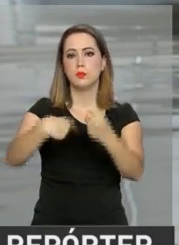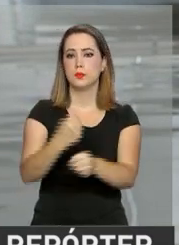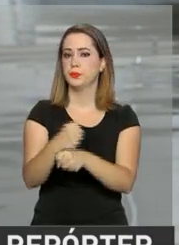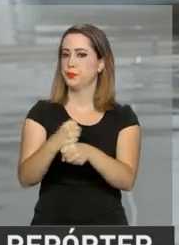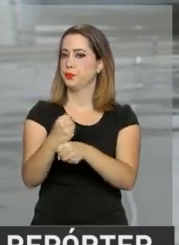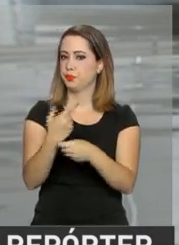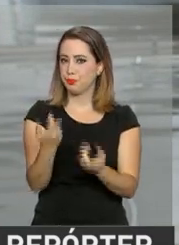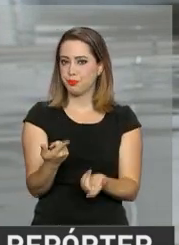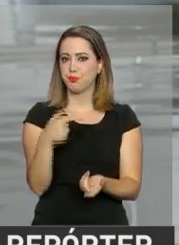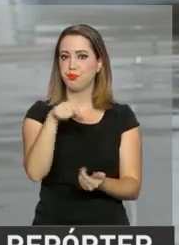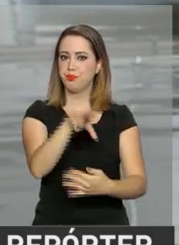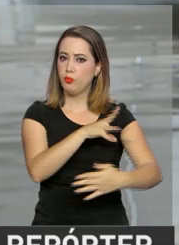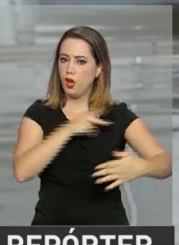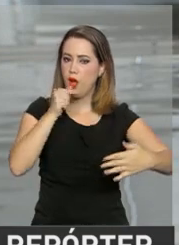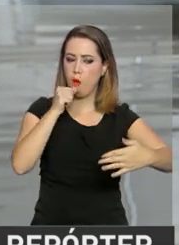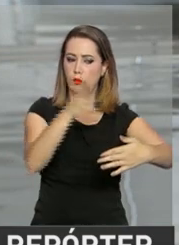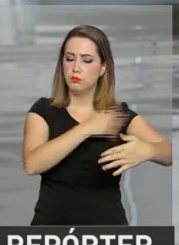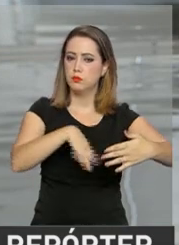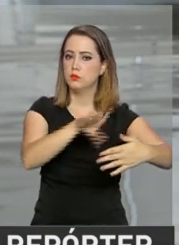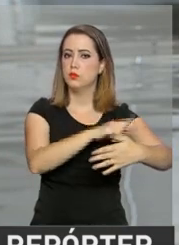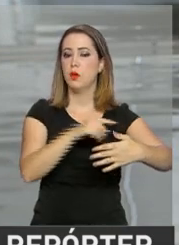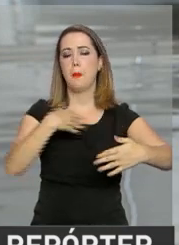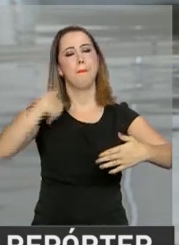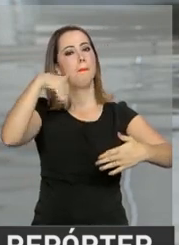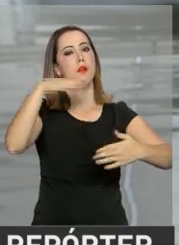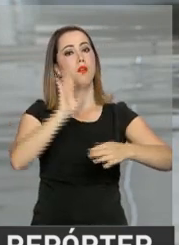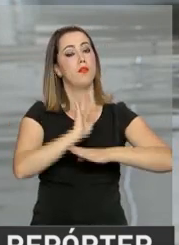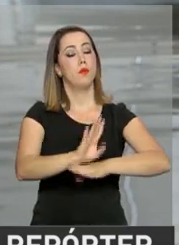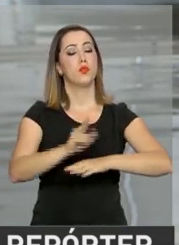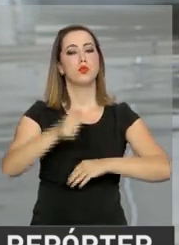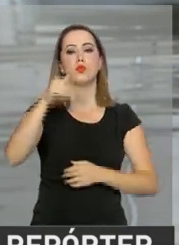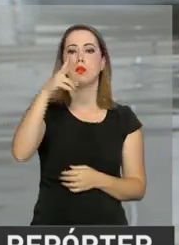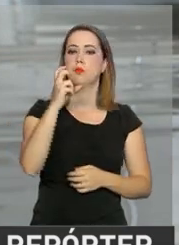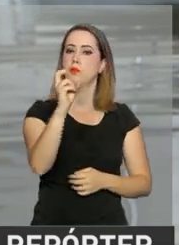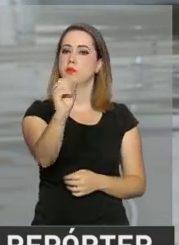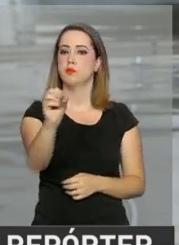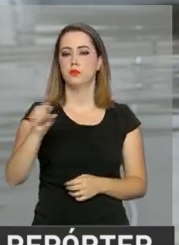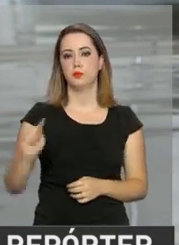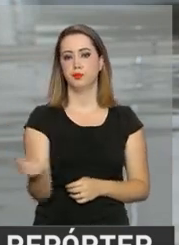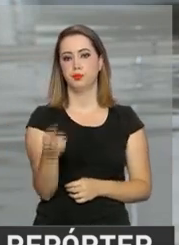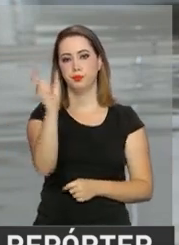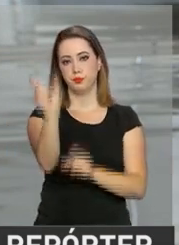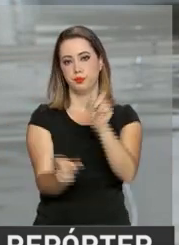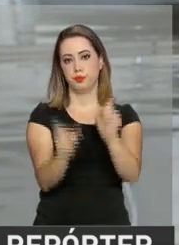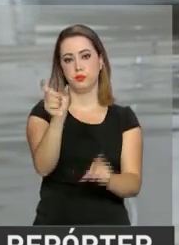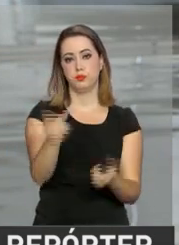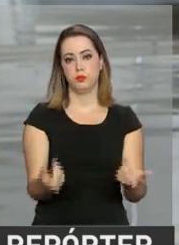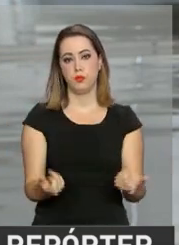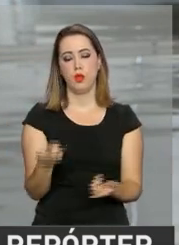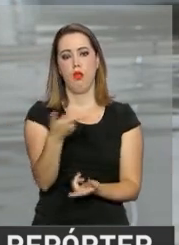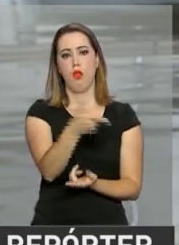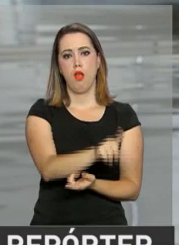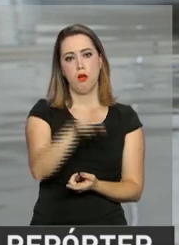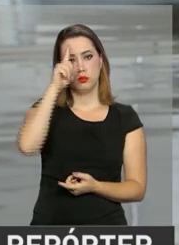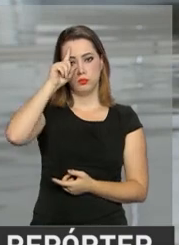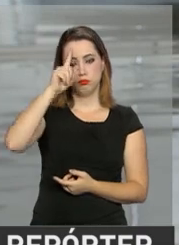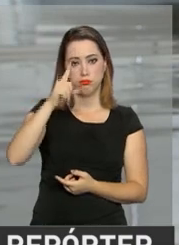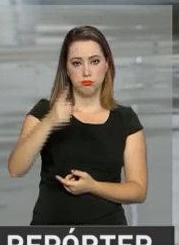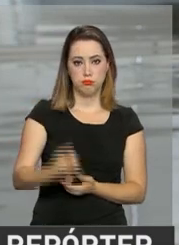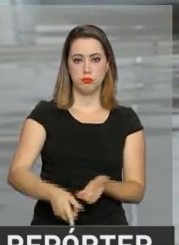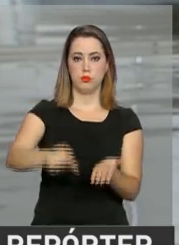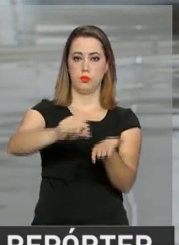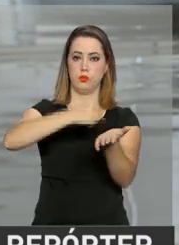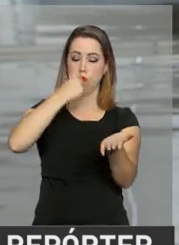mais de 850.000 pessoas vão ser beneficiadas com as melhorias no reservatório a outra ordem de serviço